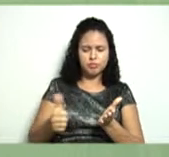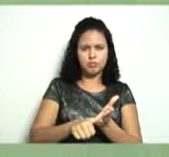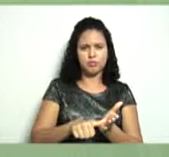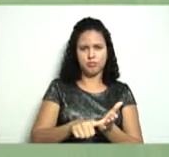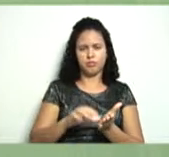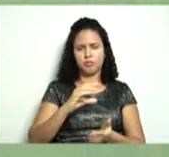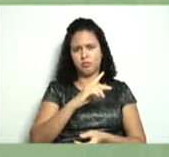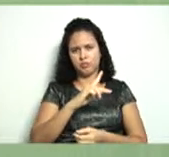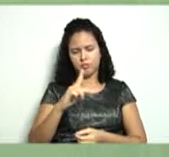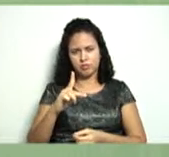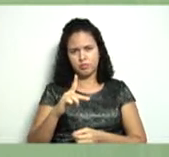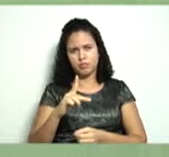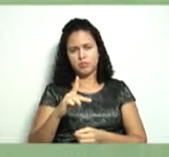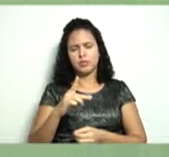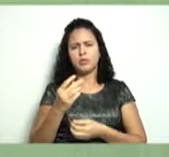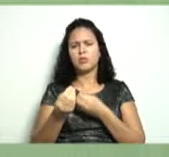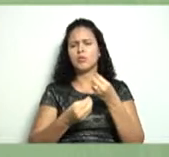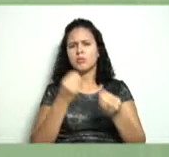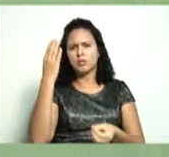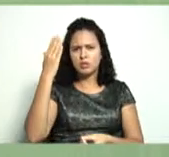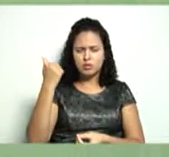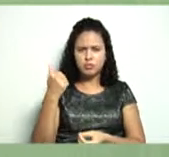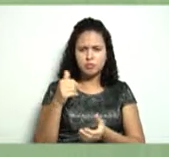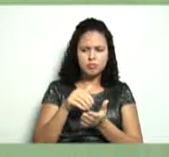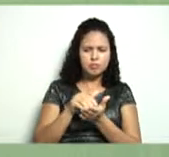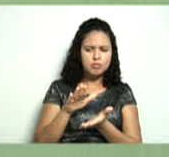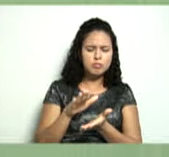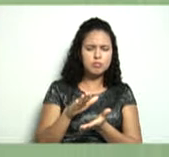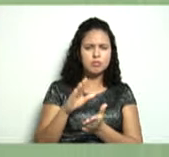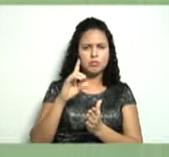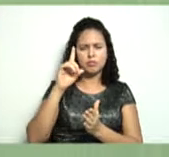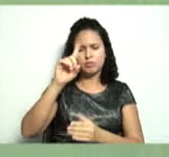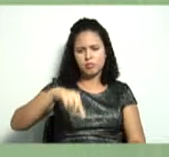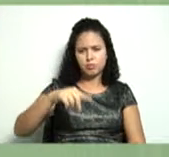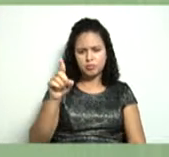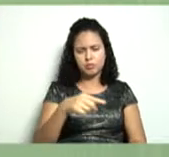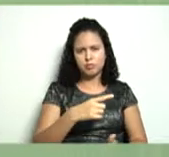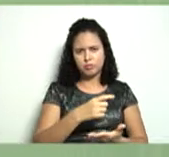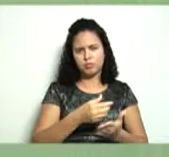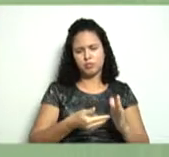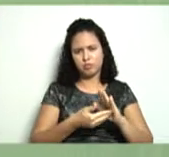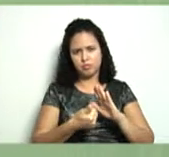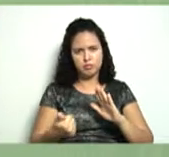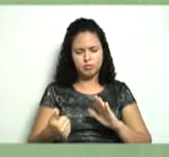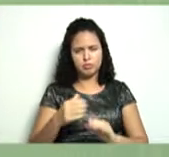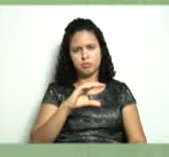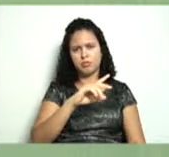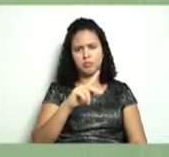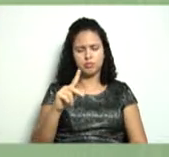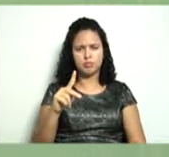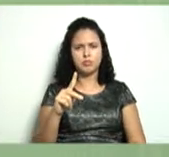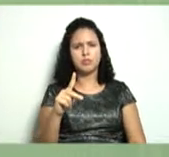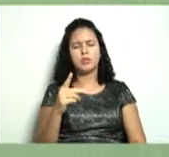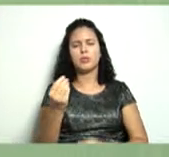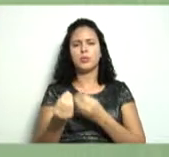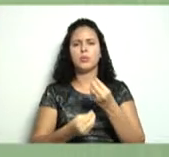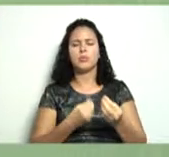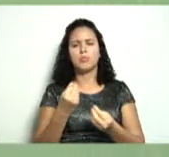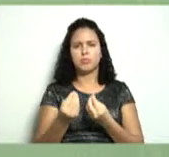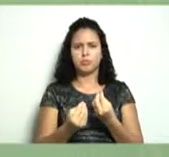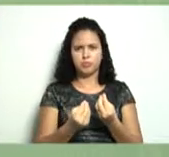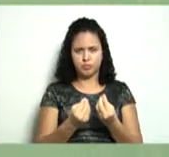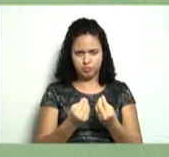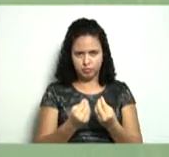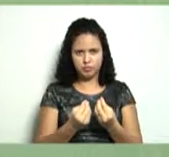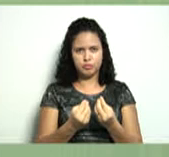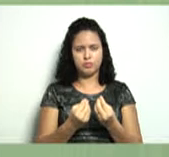cooperado. Tá, mas e como é que você pode ser demitido, pode ser retirado da cooperativa? Olha aí, como é que você pode ser